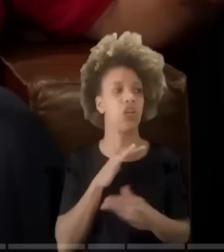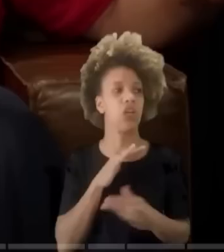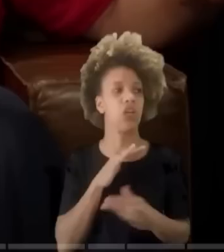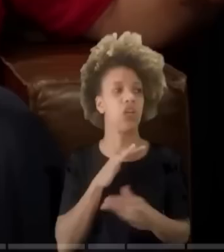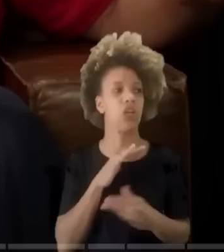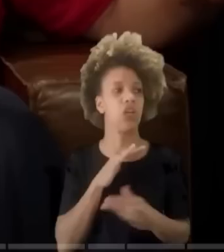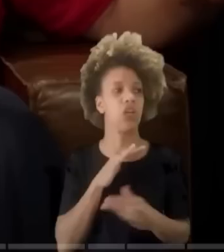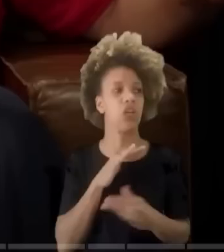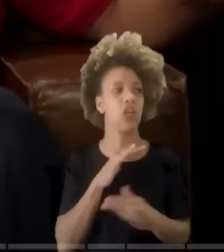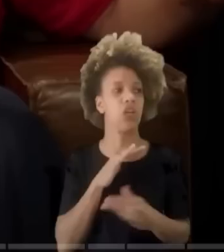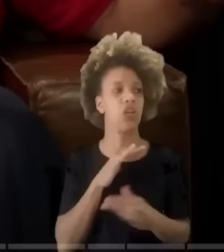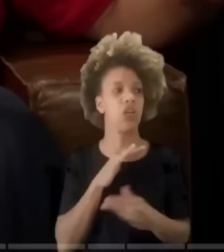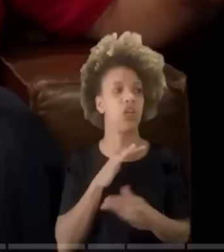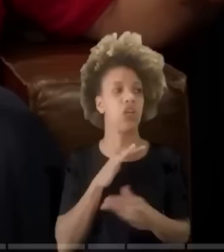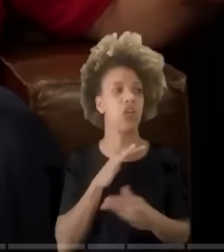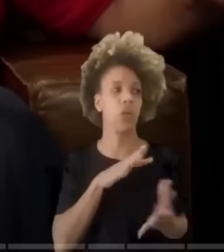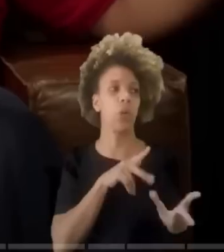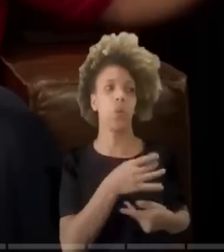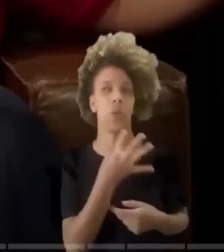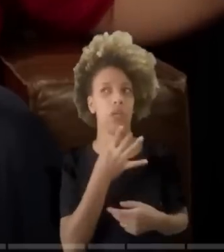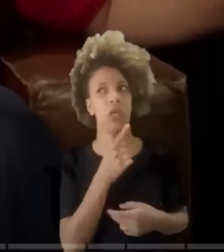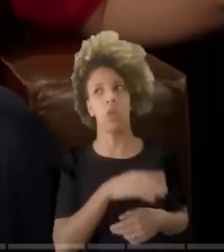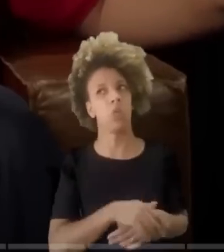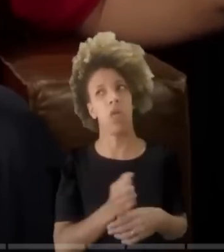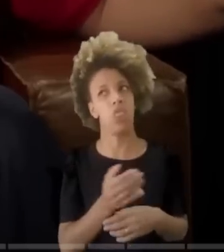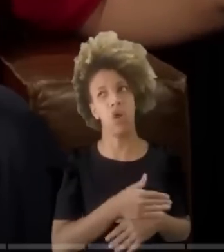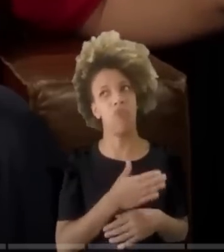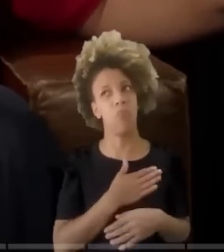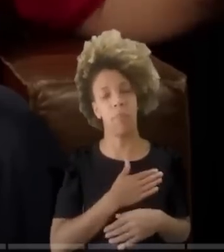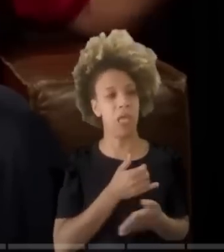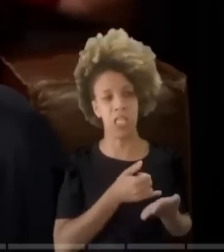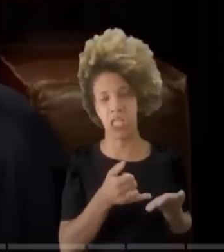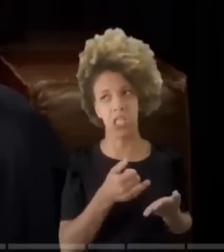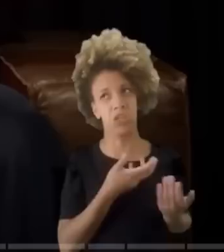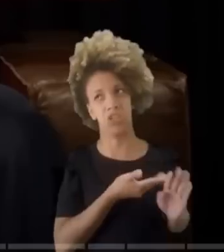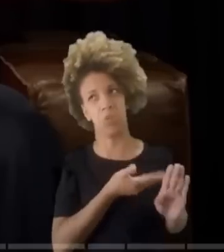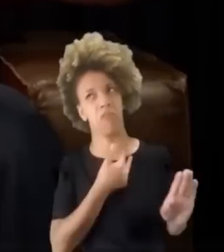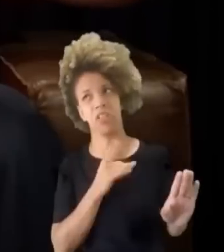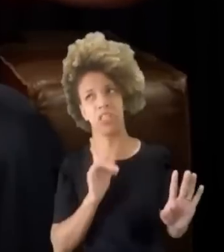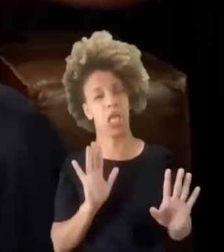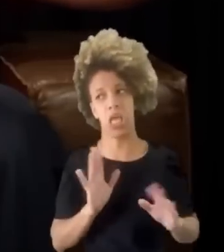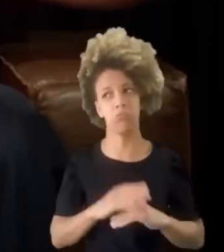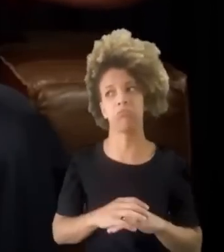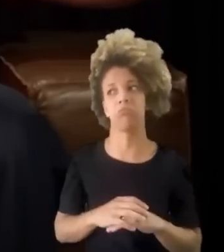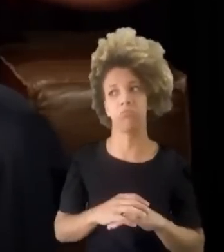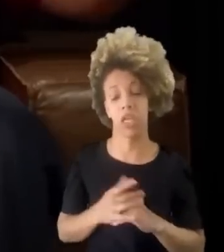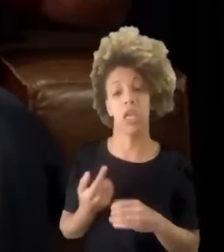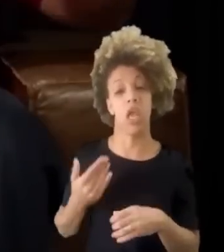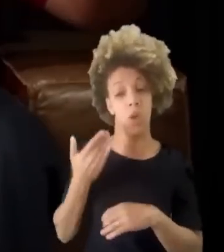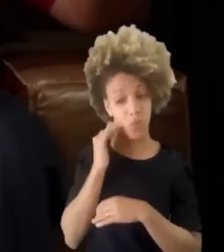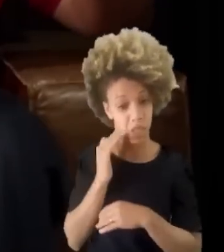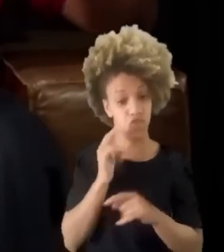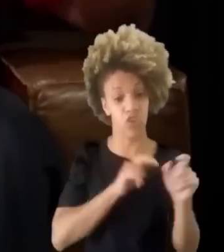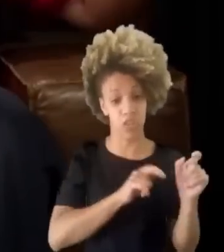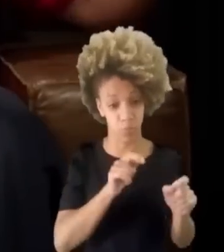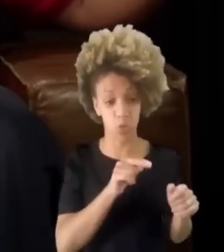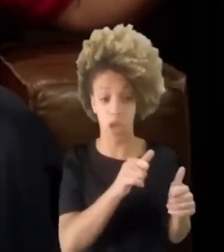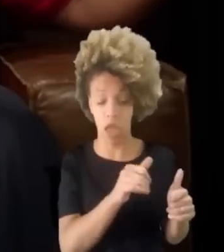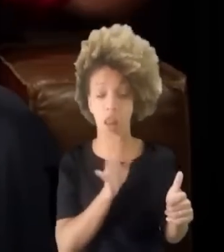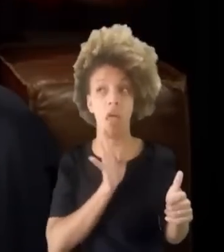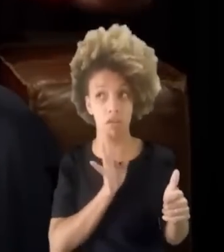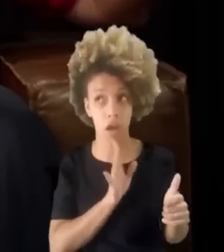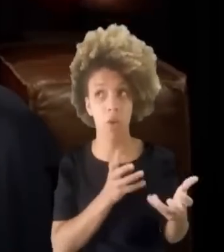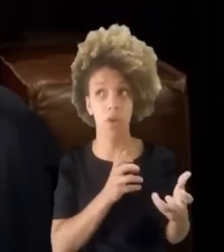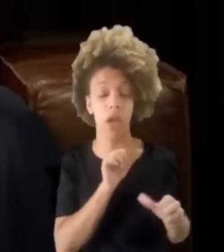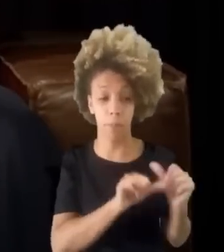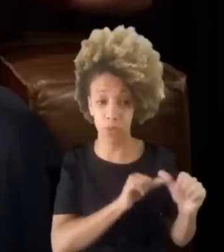repercussão a galera respeita muito mais já não é mais novidade para mim essa cocaína já me afastei certo mano eu entendo esse pessoal essa galera é um